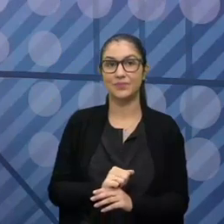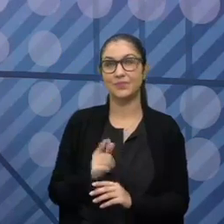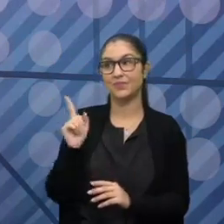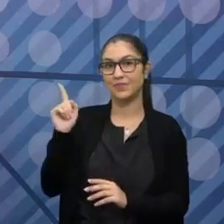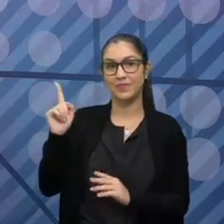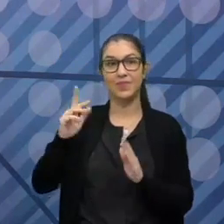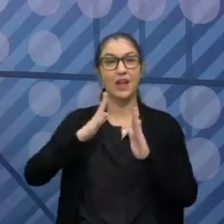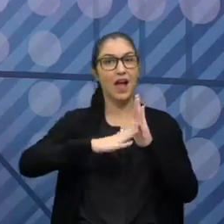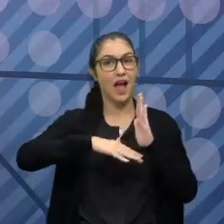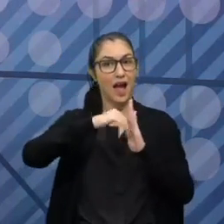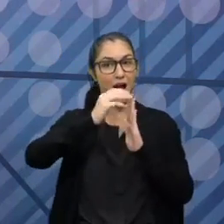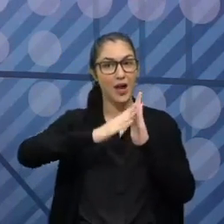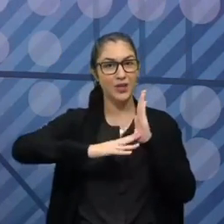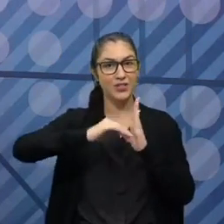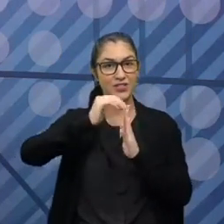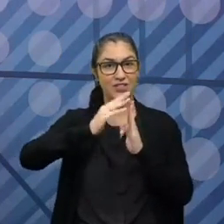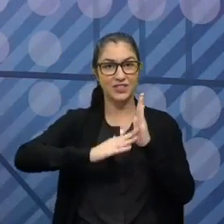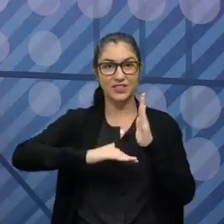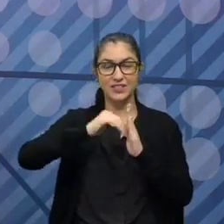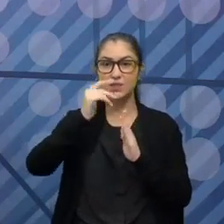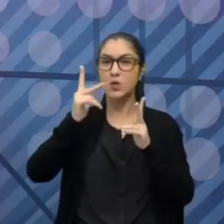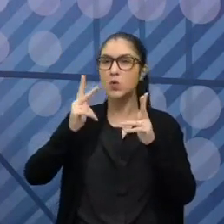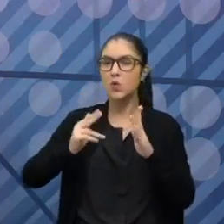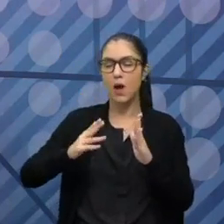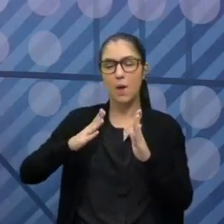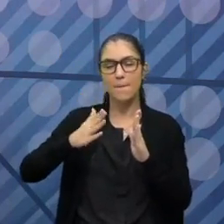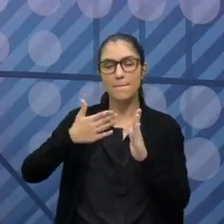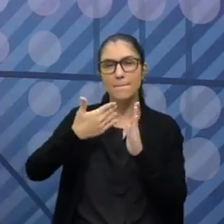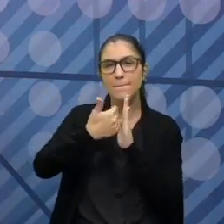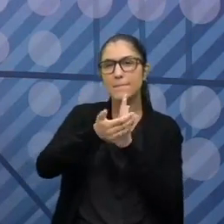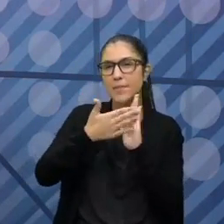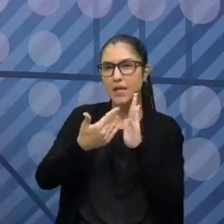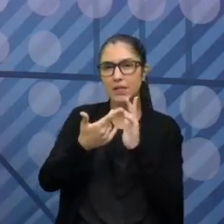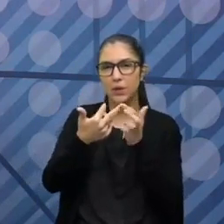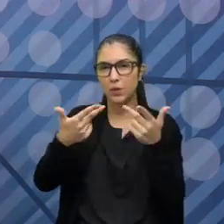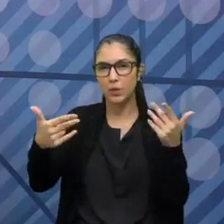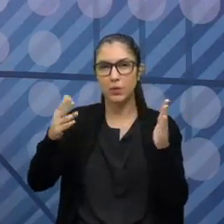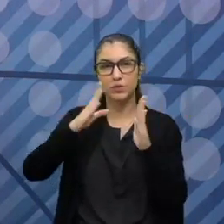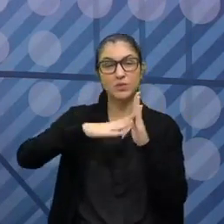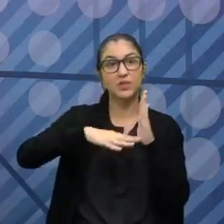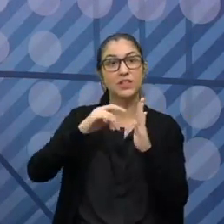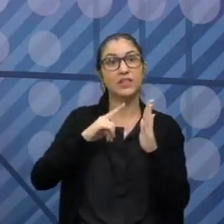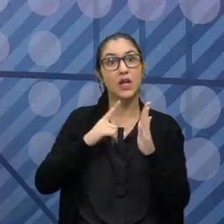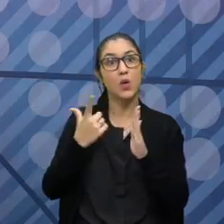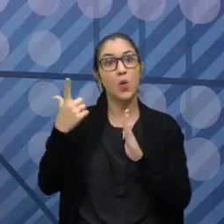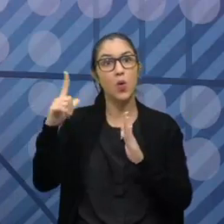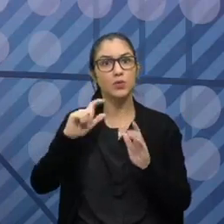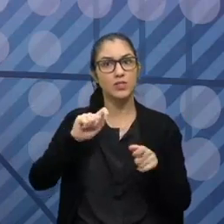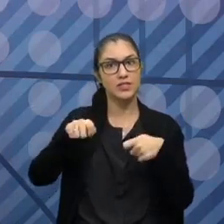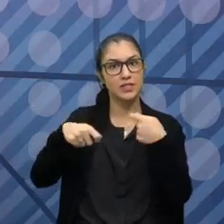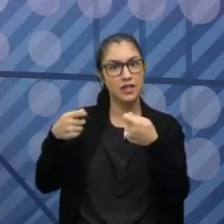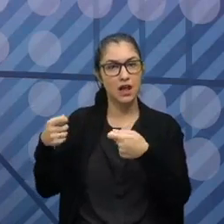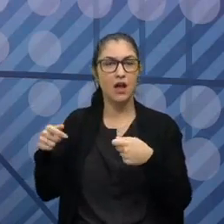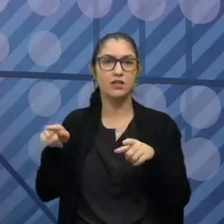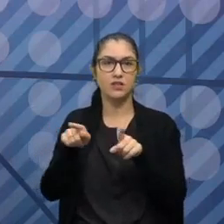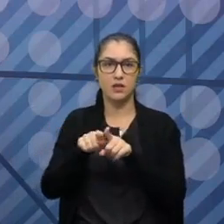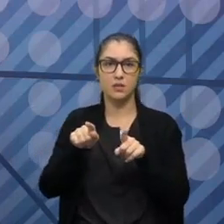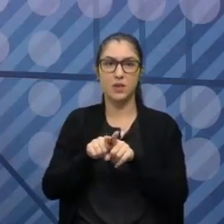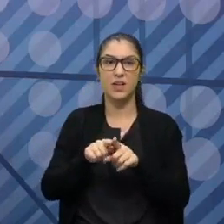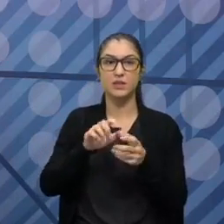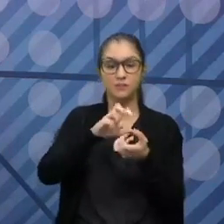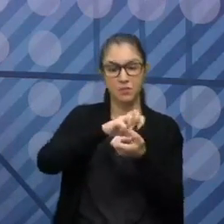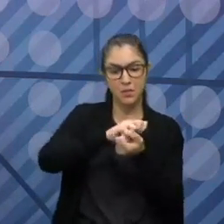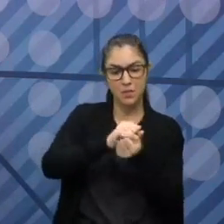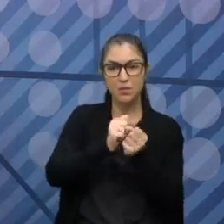nossa imagem, artes está assim, como se fosse um pincel, pintando. Temos outros sinais para arte também,